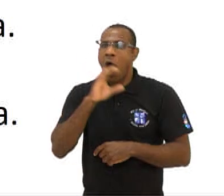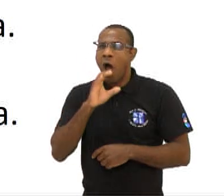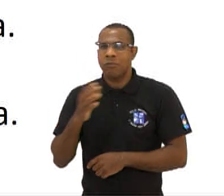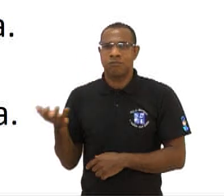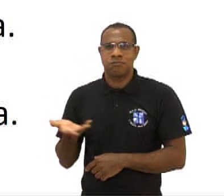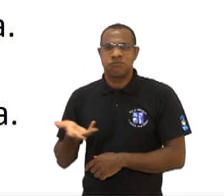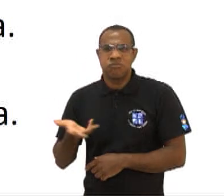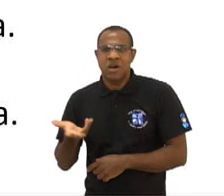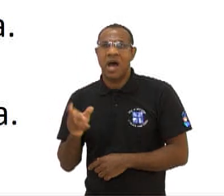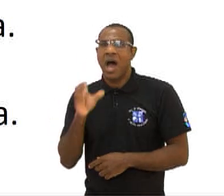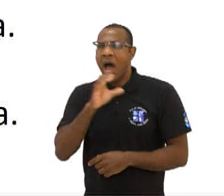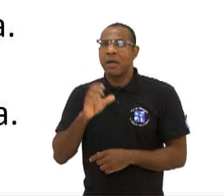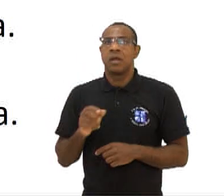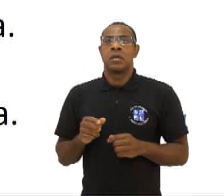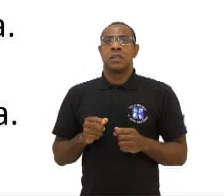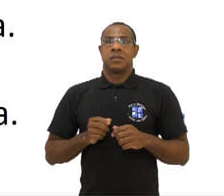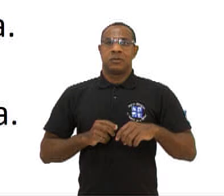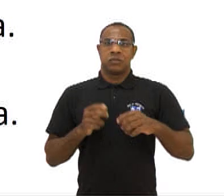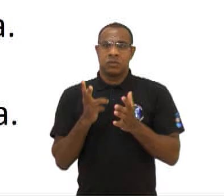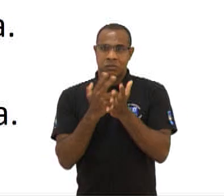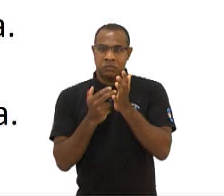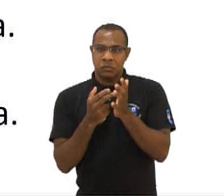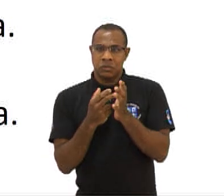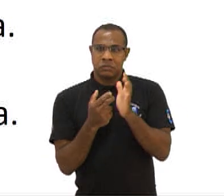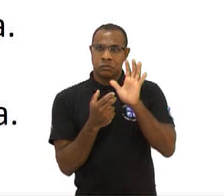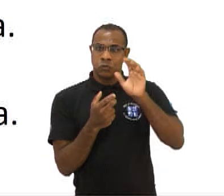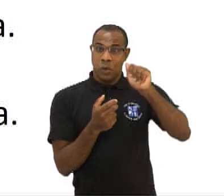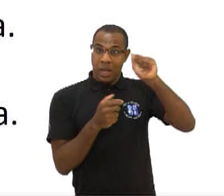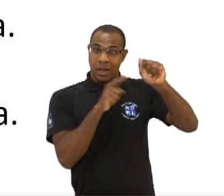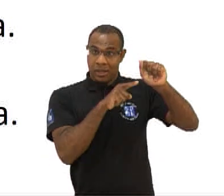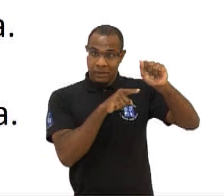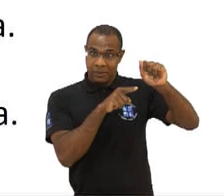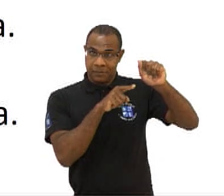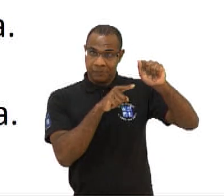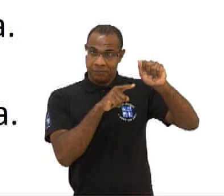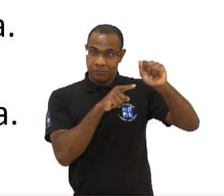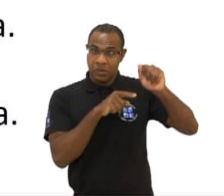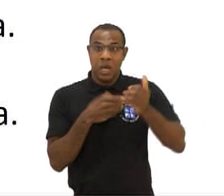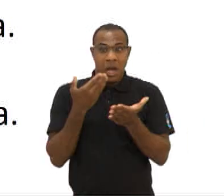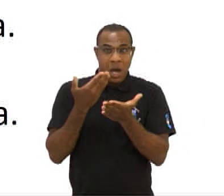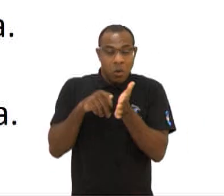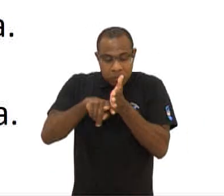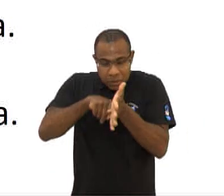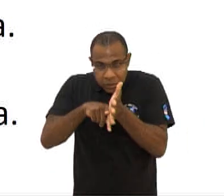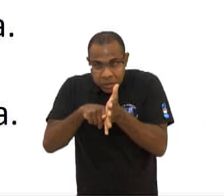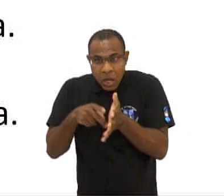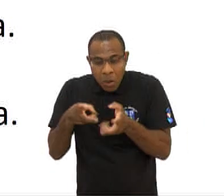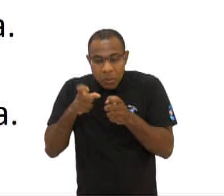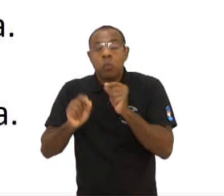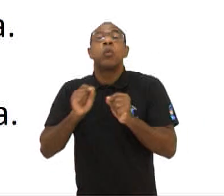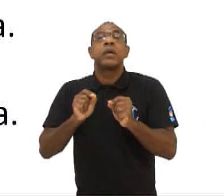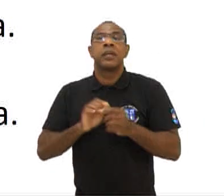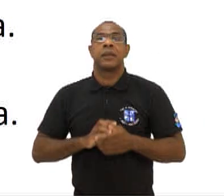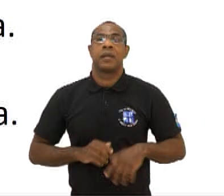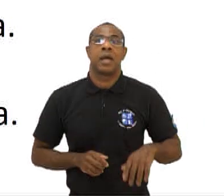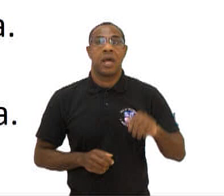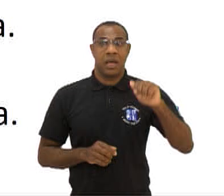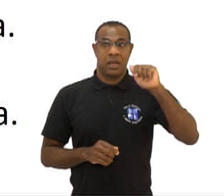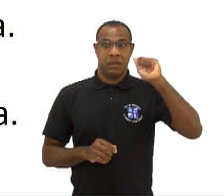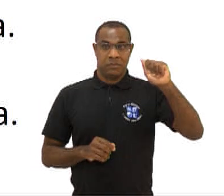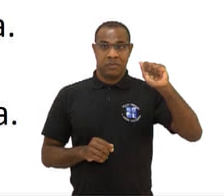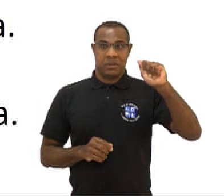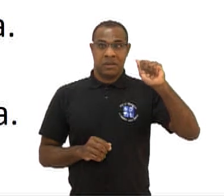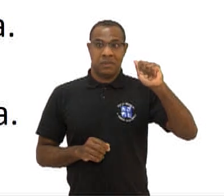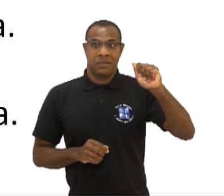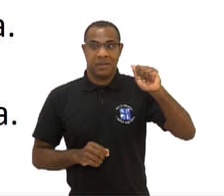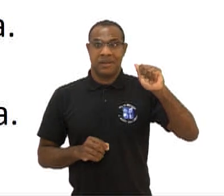sentido do movimento do carrinho A, os estudantes observaram que, vamos lá, a velocidade do carrinho A é igual a 0